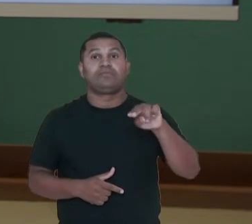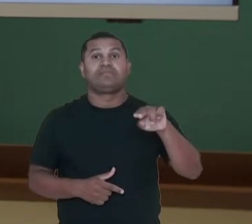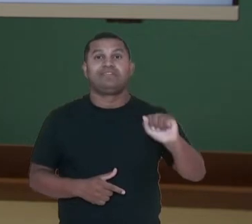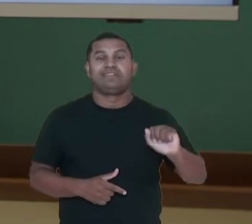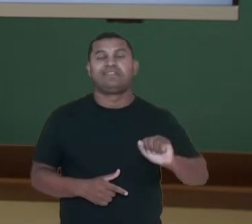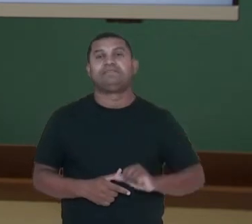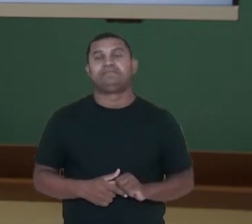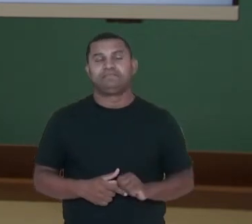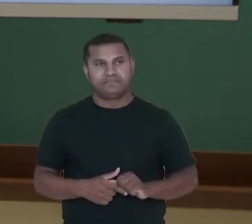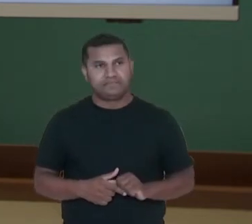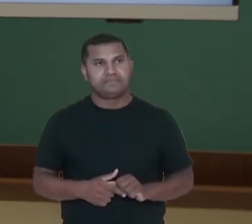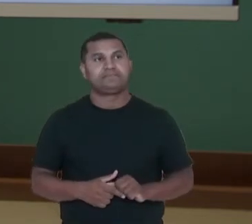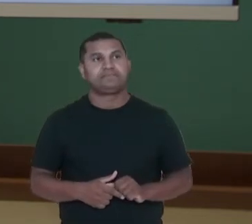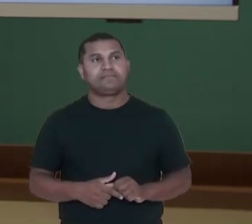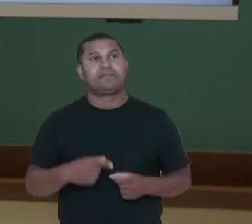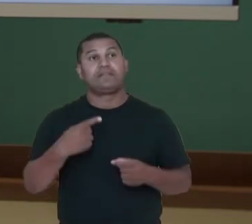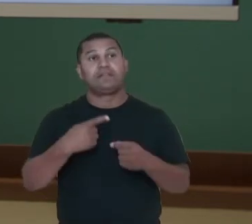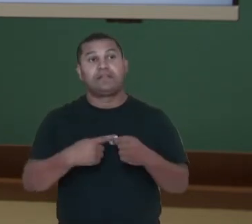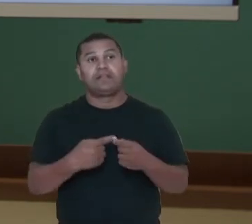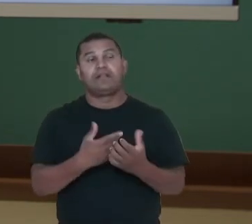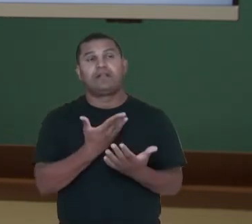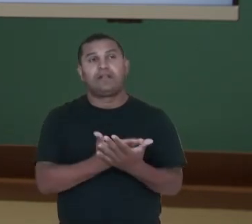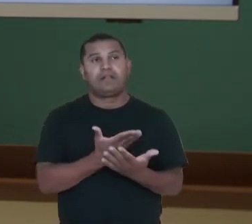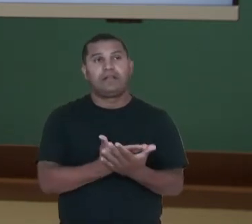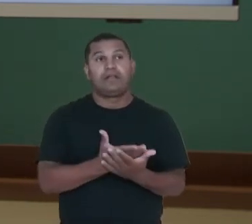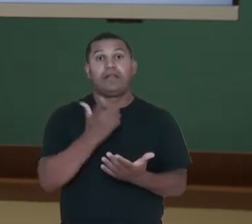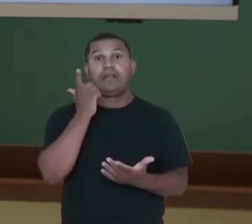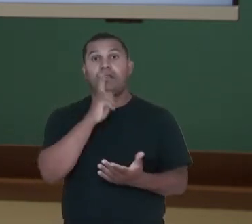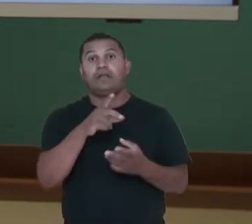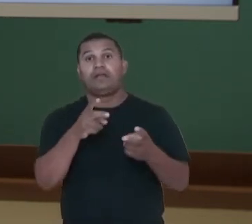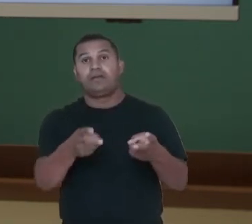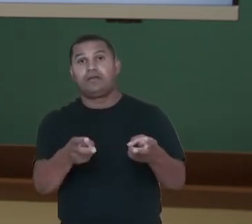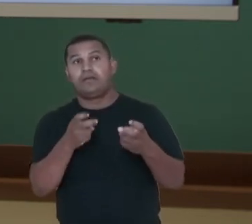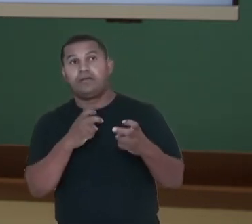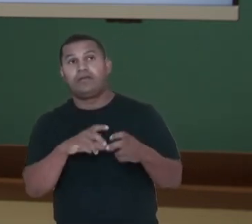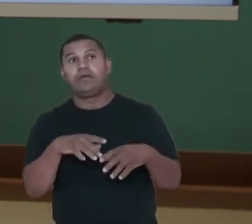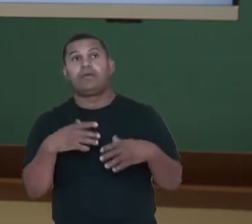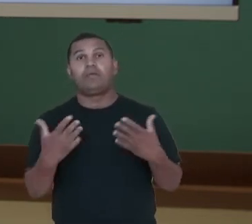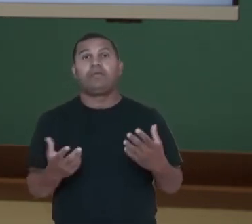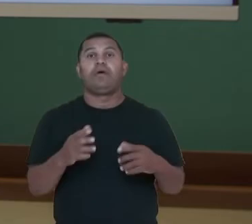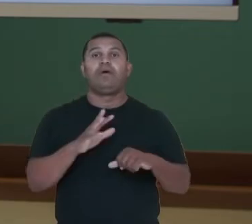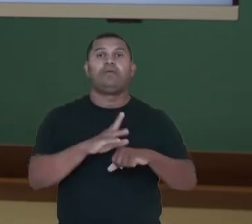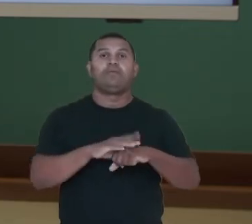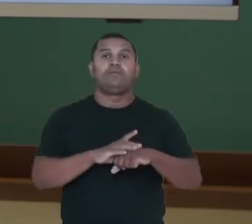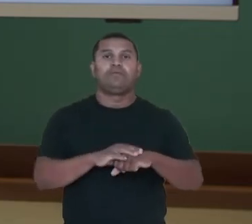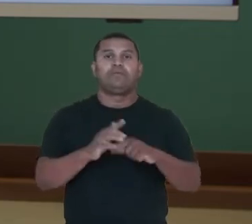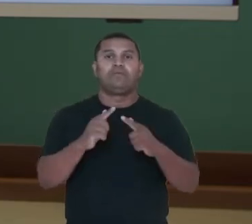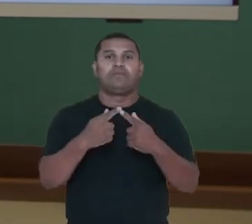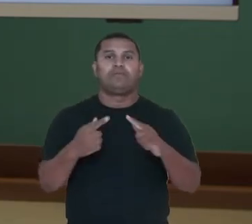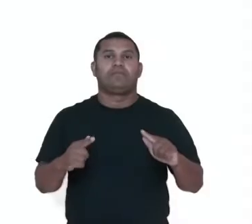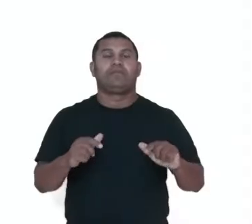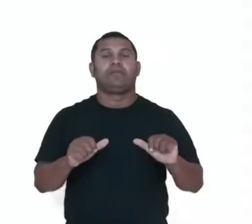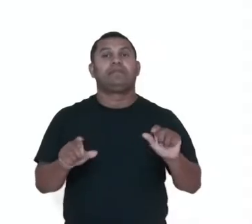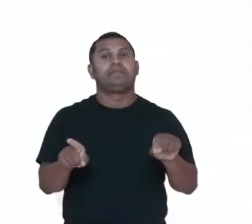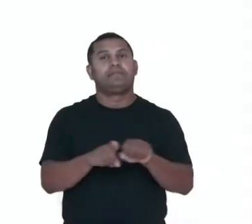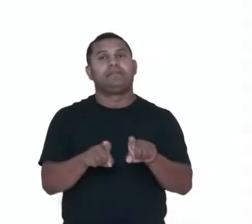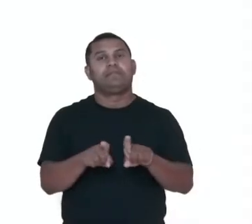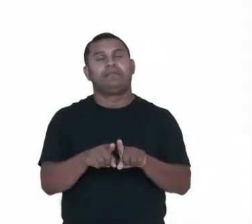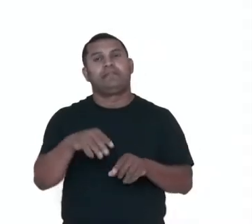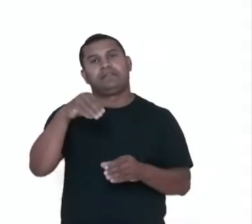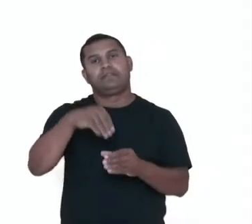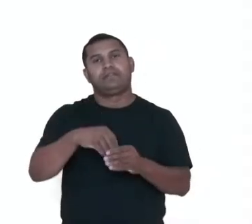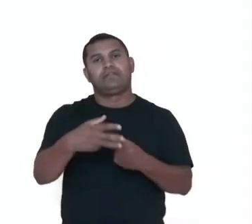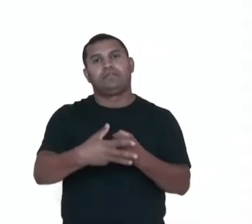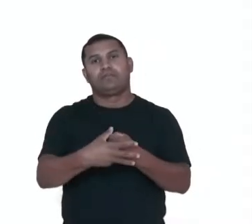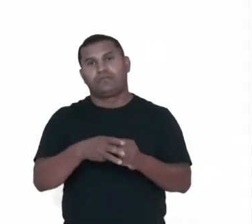apontam que há uma relação entre a genética e os casos de Covid. Vamos lá para uma atividade. Pensando em estudos na área